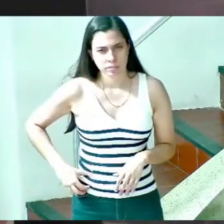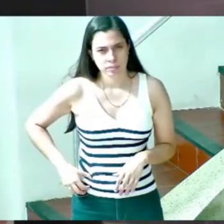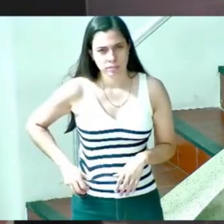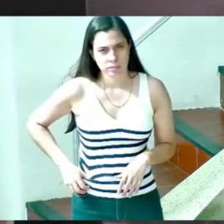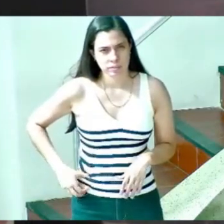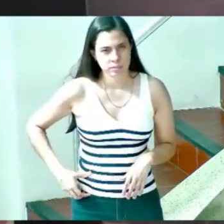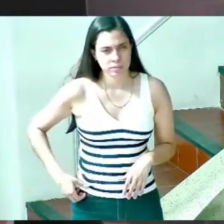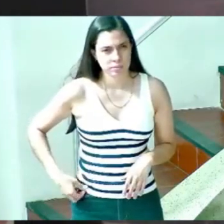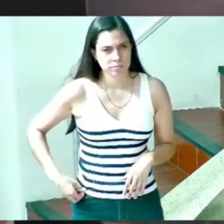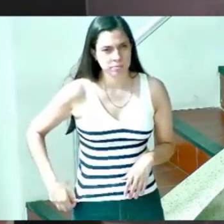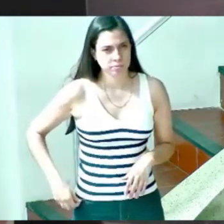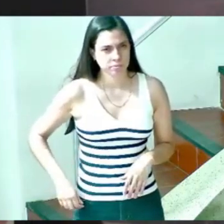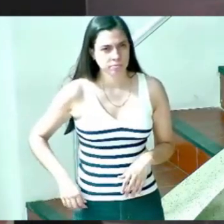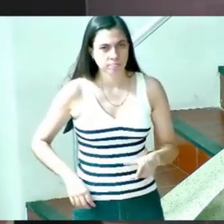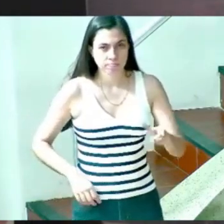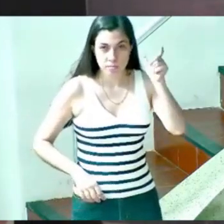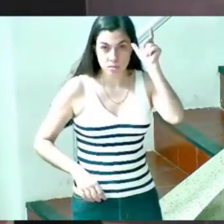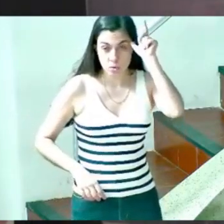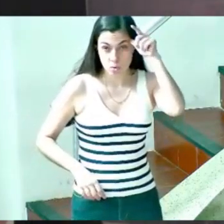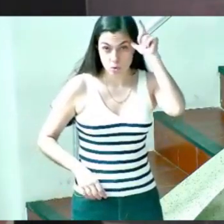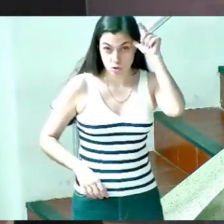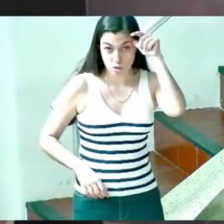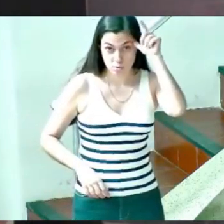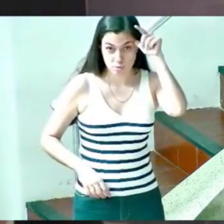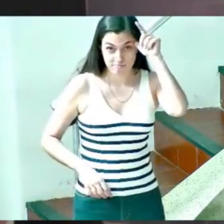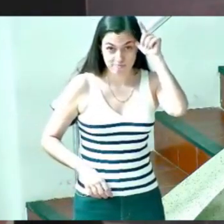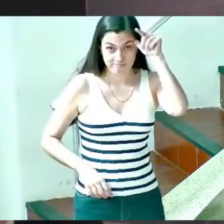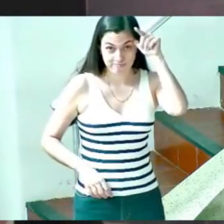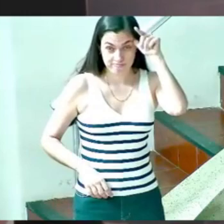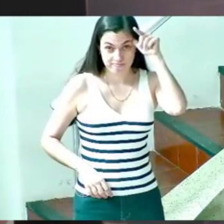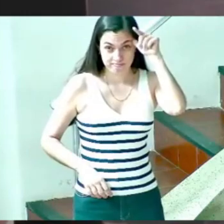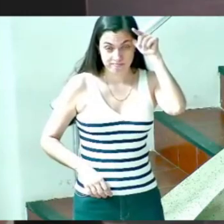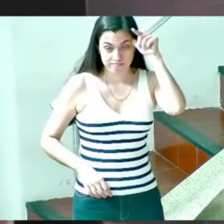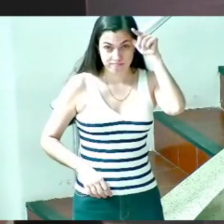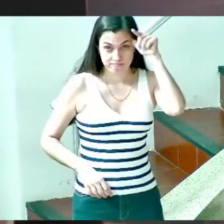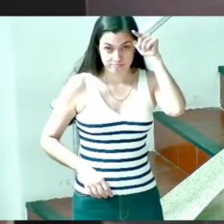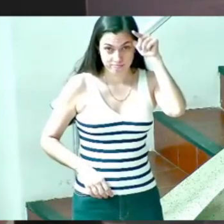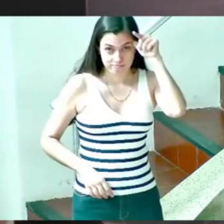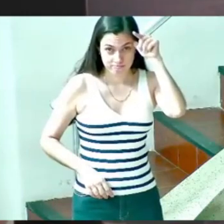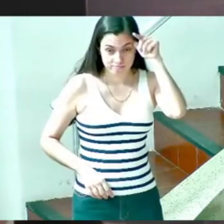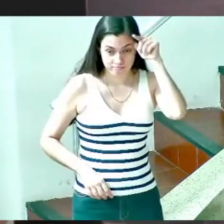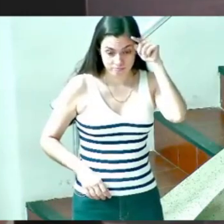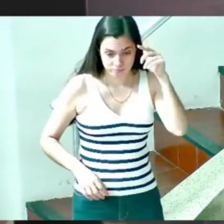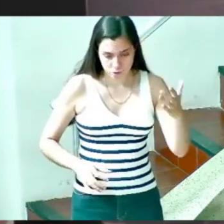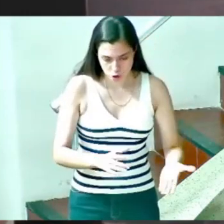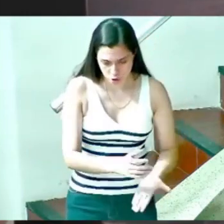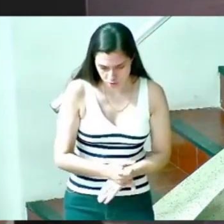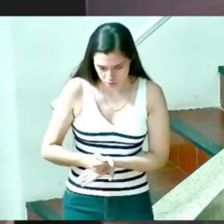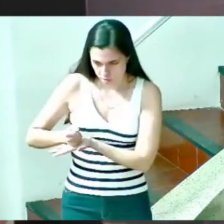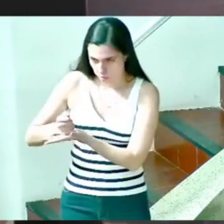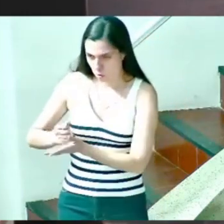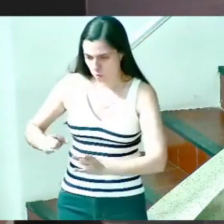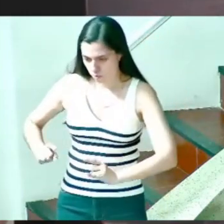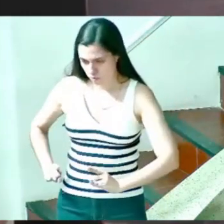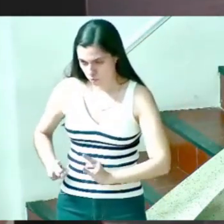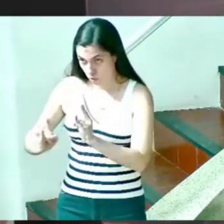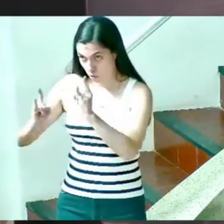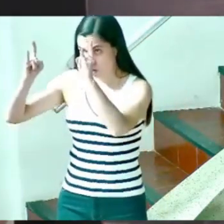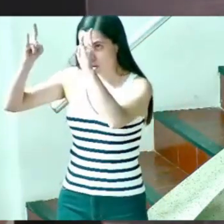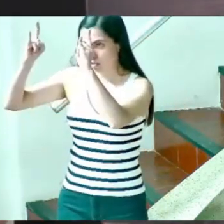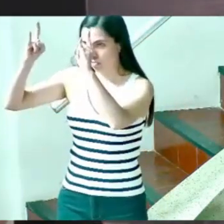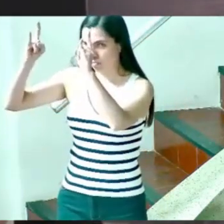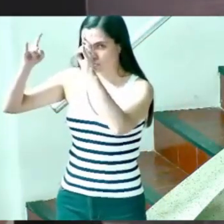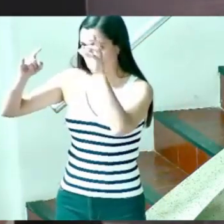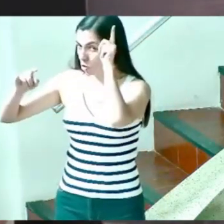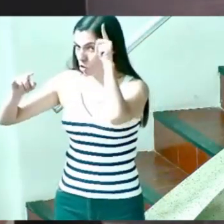falam. Então o diabo levou o Cristo à cidade santa, colocou-o sobre o pináculo do templo e lhe disse: se és filho de